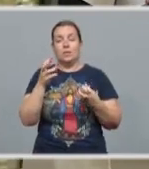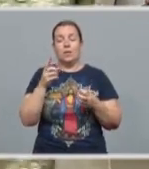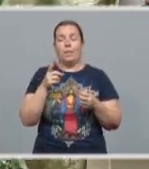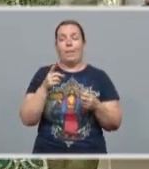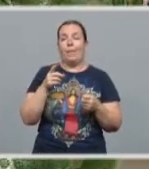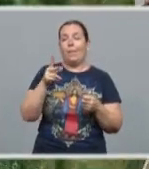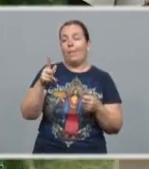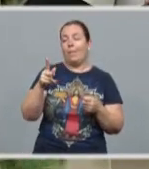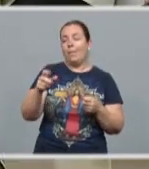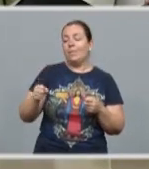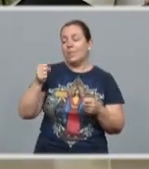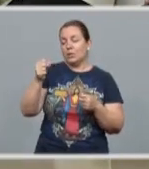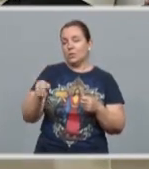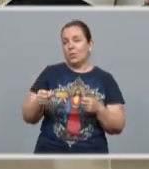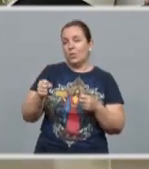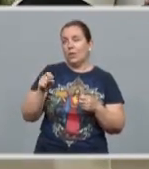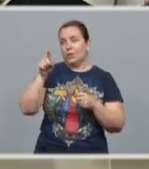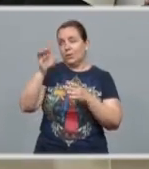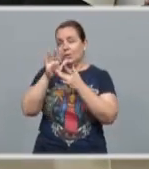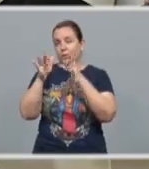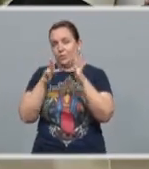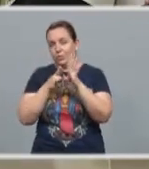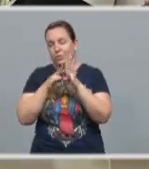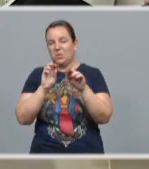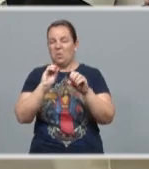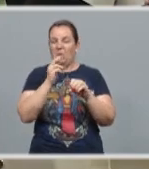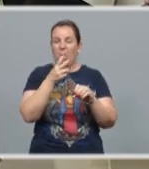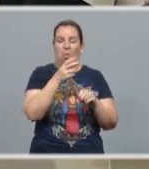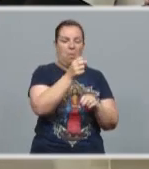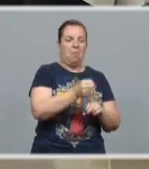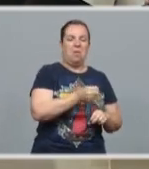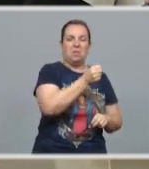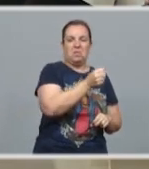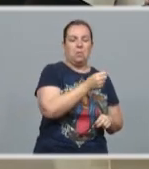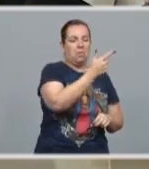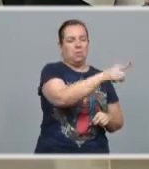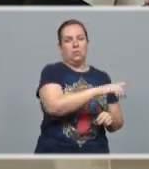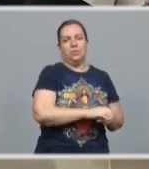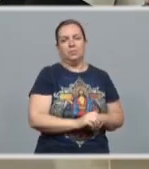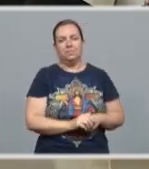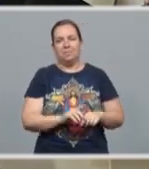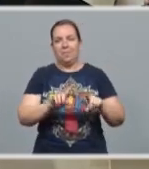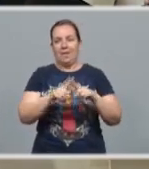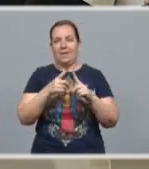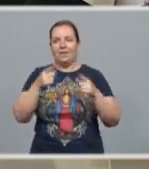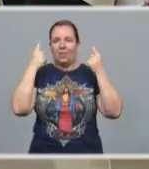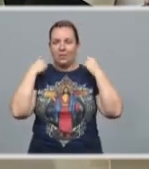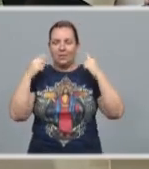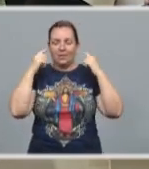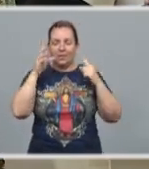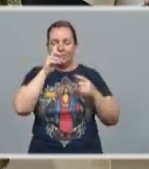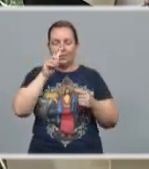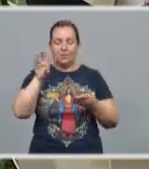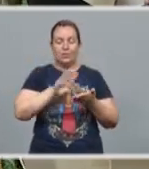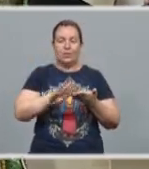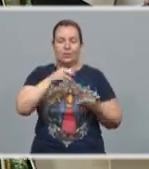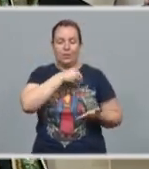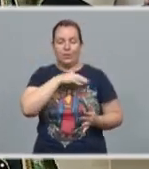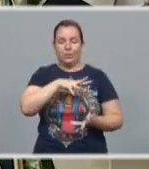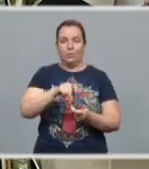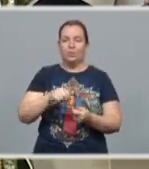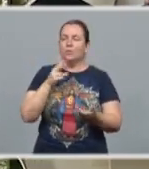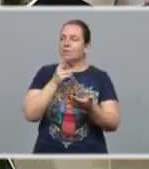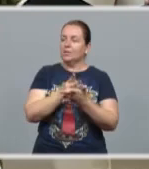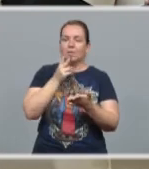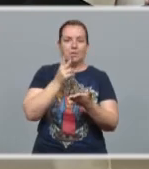vivermos do nosso próprio jeito. Mas esse Cordeiro de Deus que tira o pecado do mundo sempre